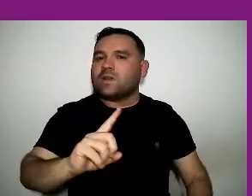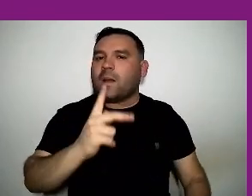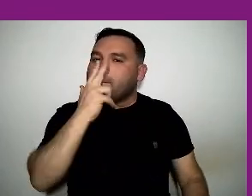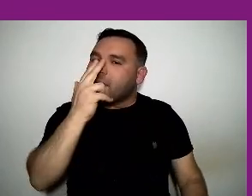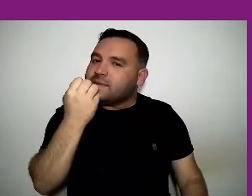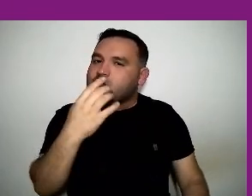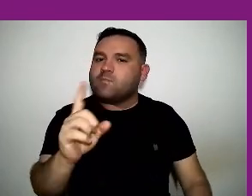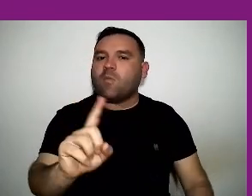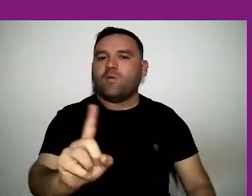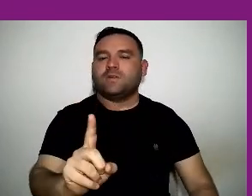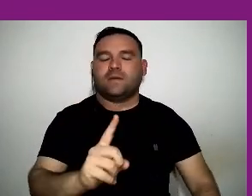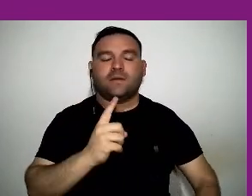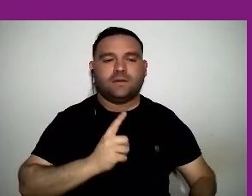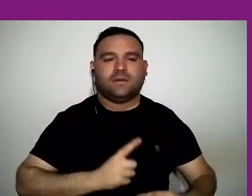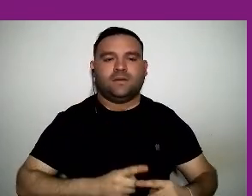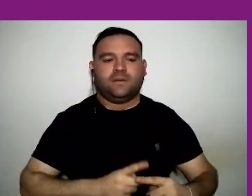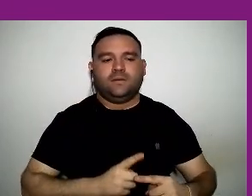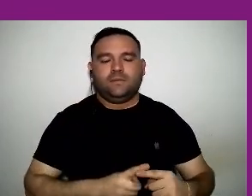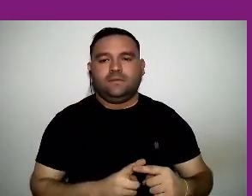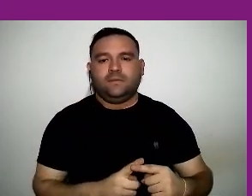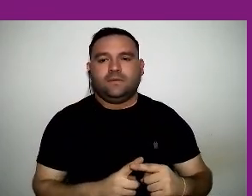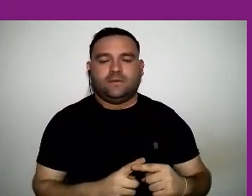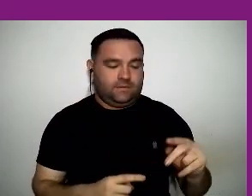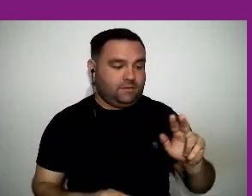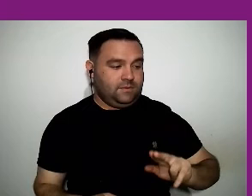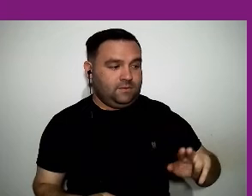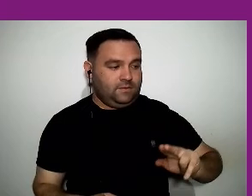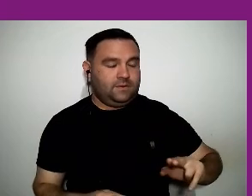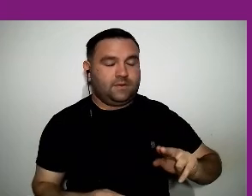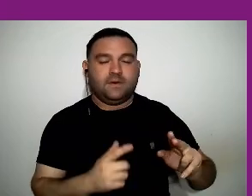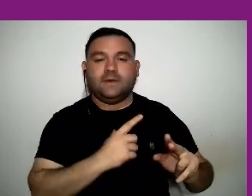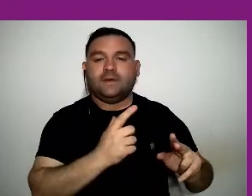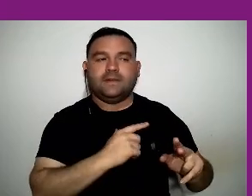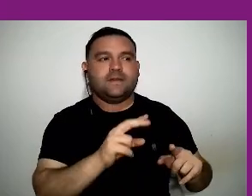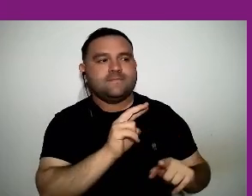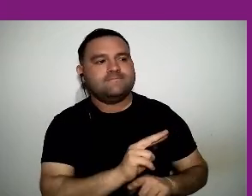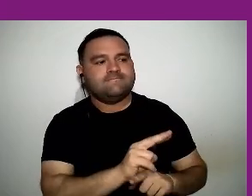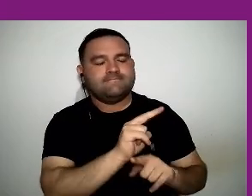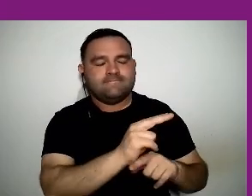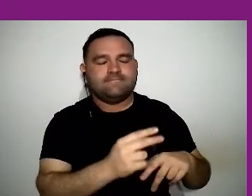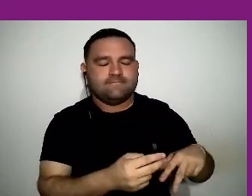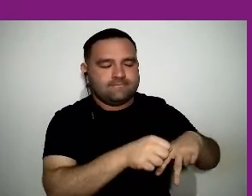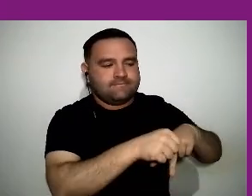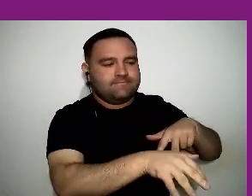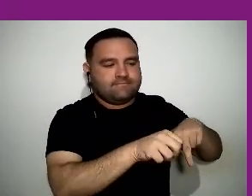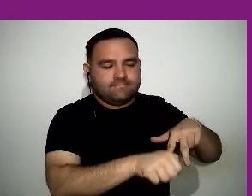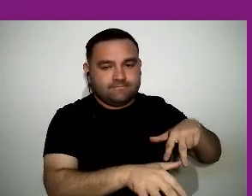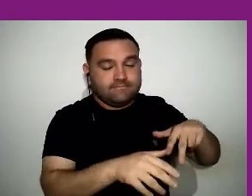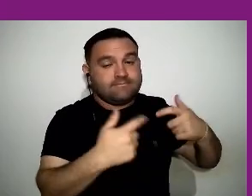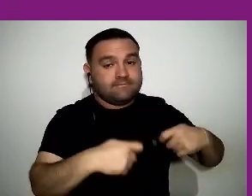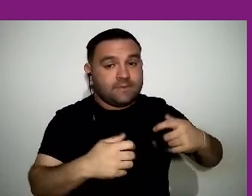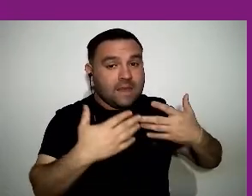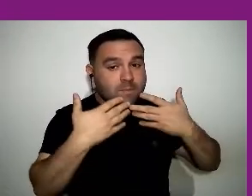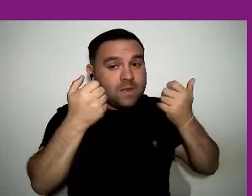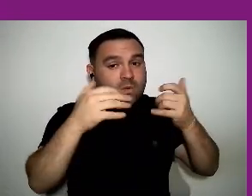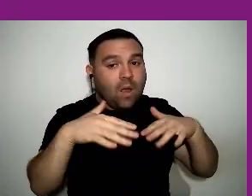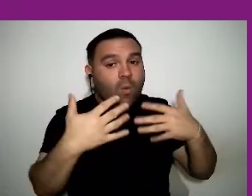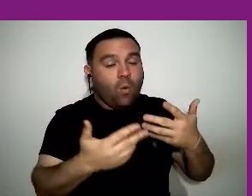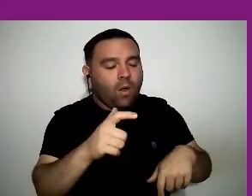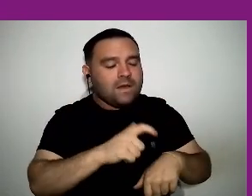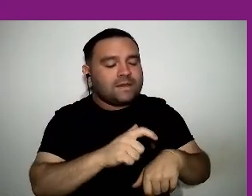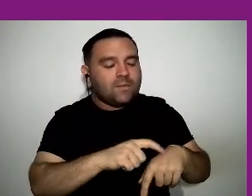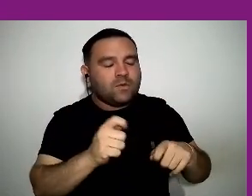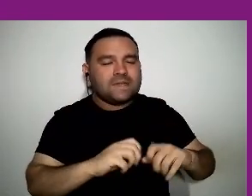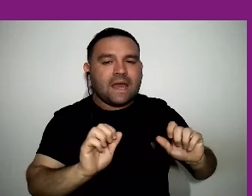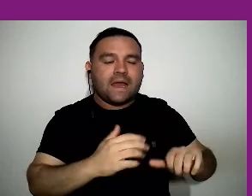ser um bom cenário para a utilização de ventilação assistida. Nós precisamos melhorar ou ter tempo para melhorar o